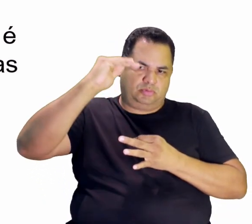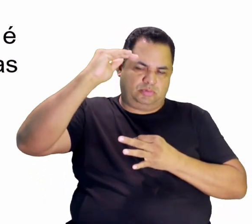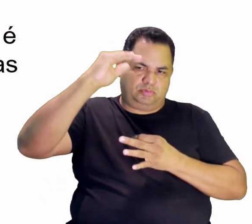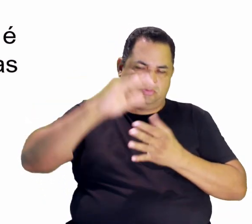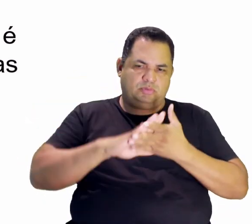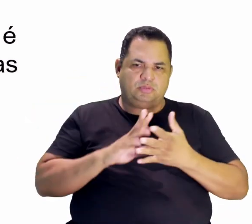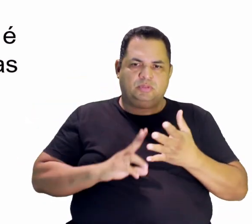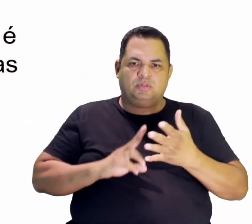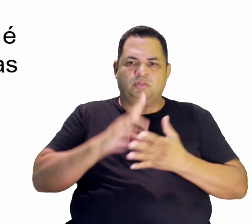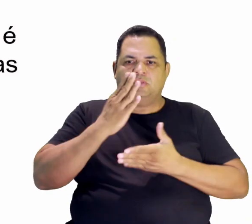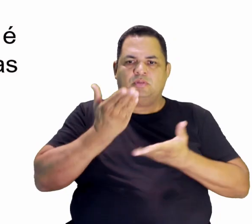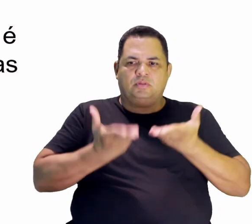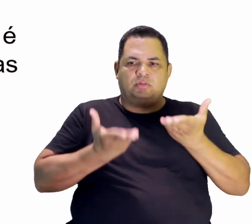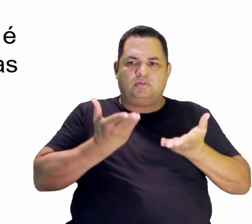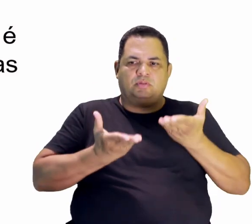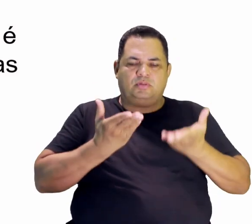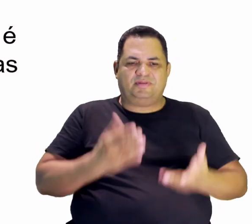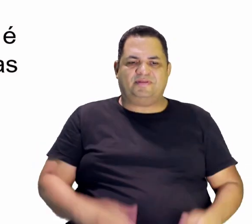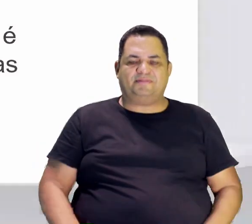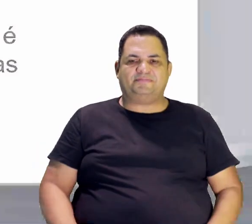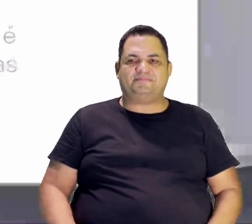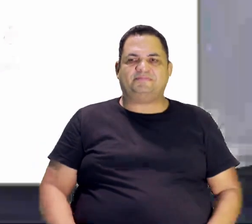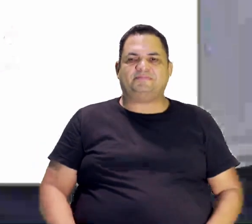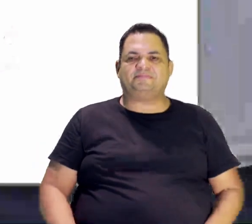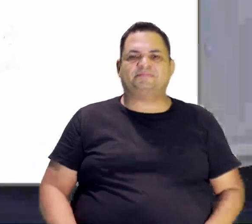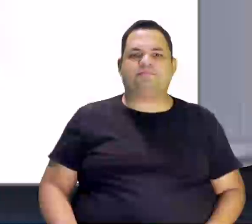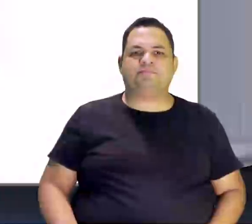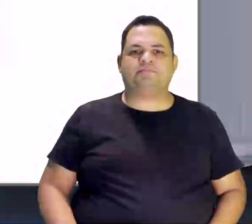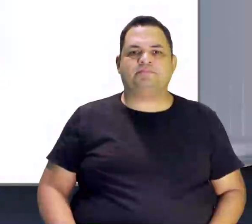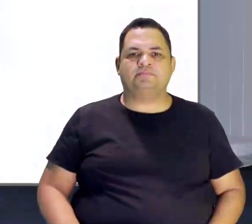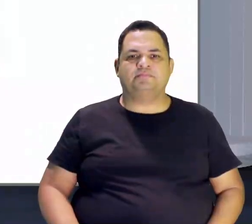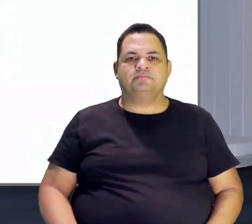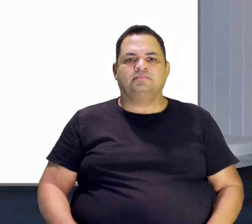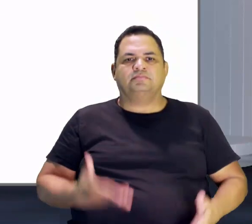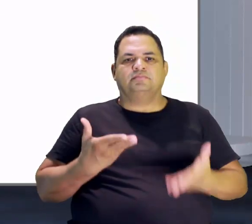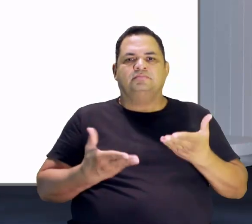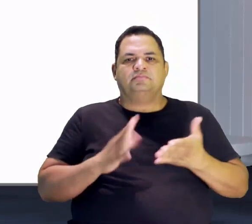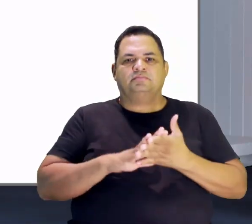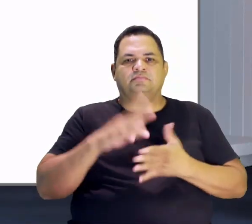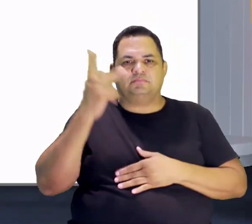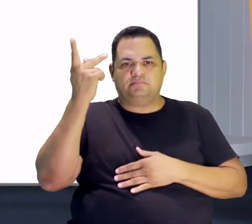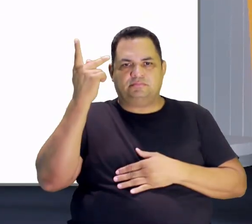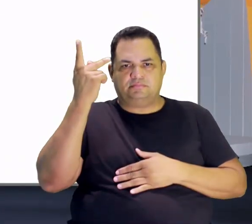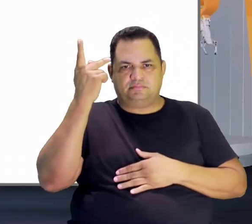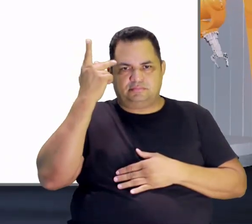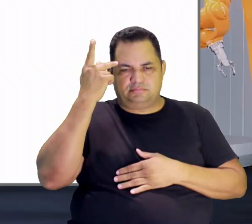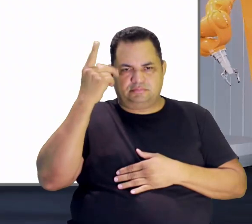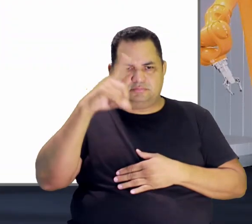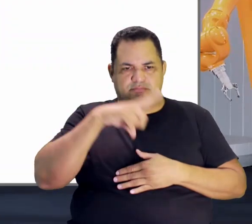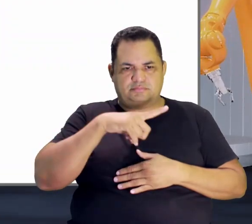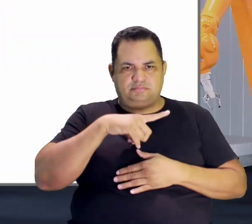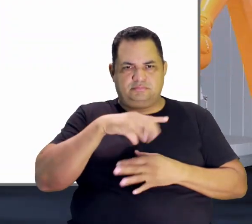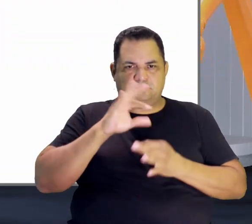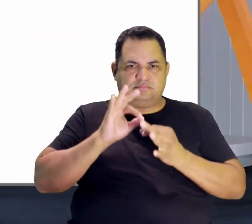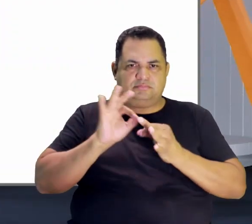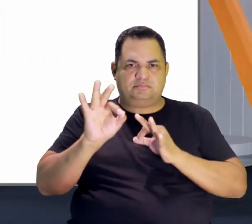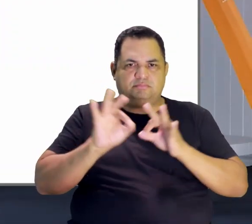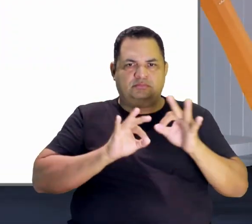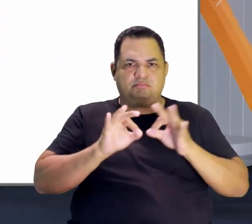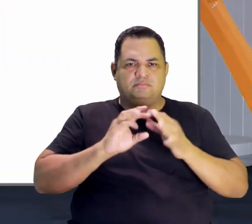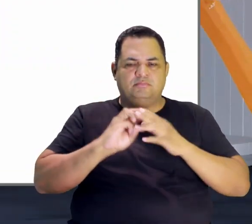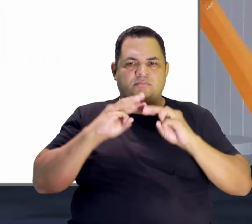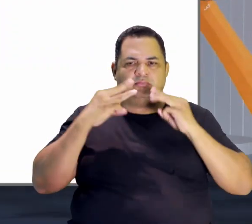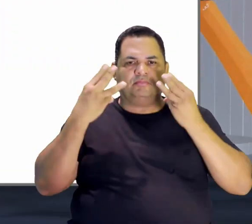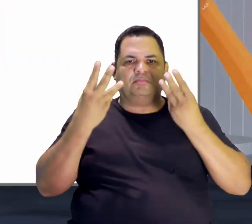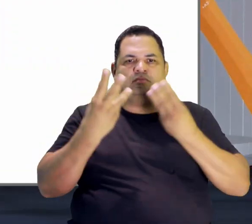que a força-peso, ela existe. E que a balança, na verdade, é um dinamômetro. Ela não mede a sua massa. Ah,